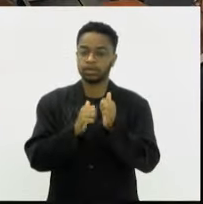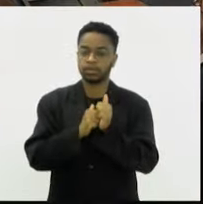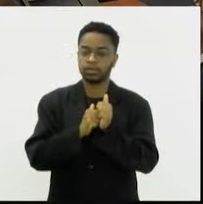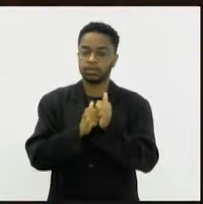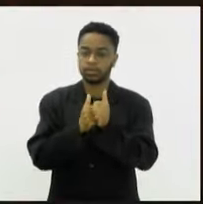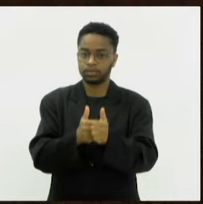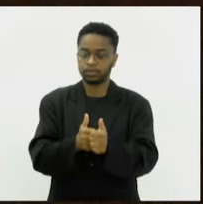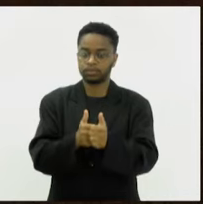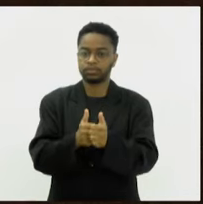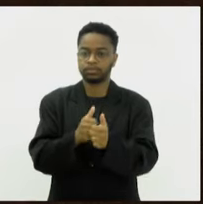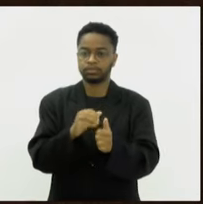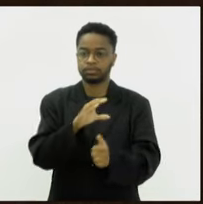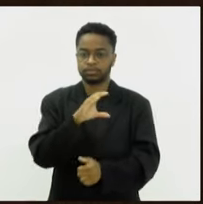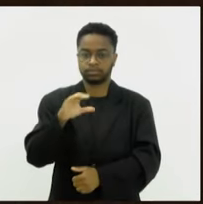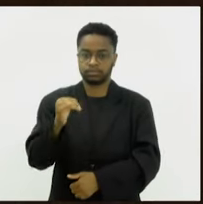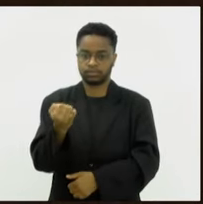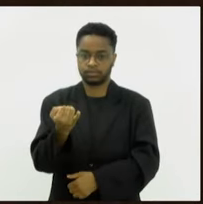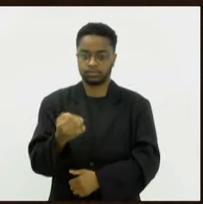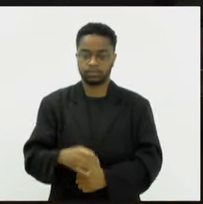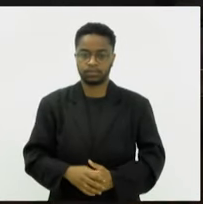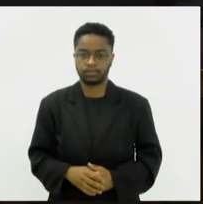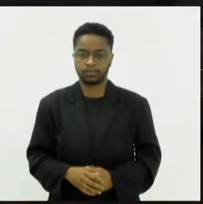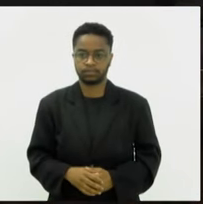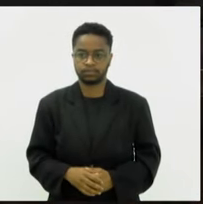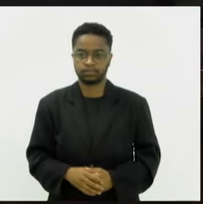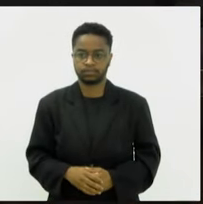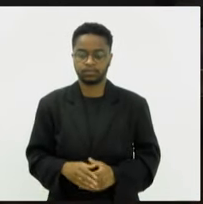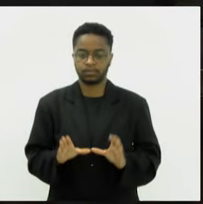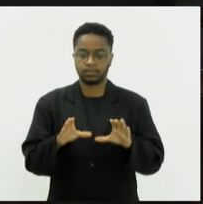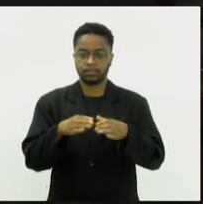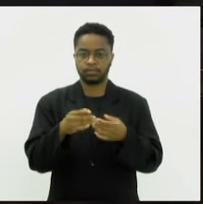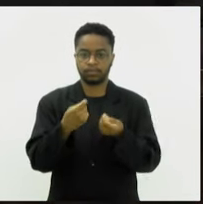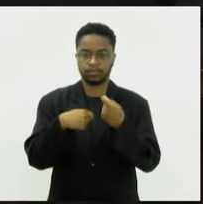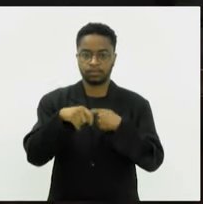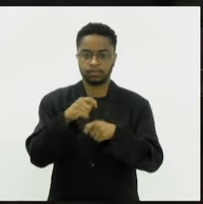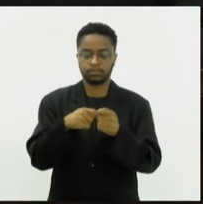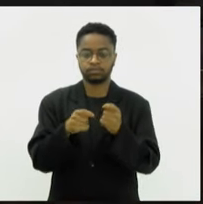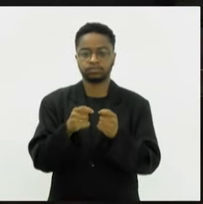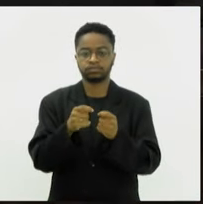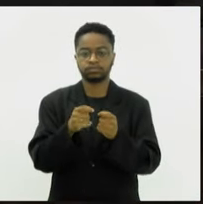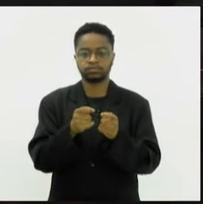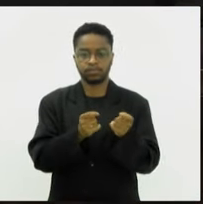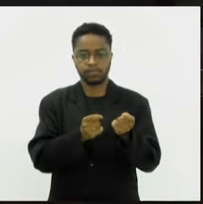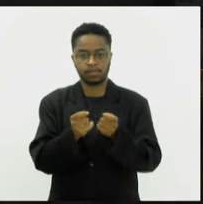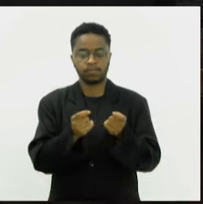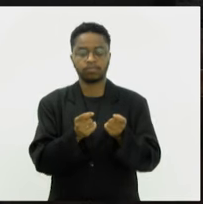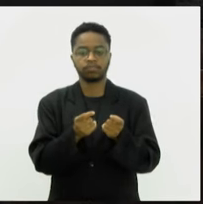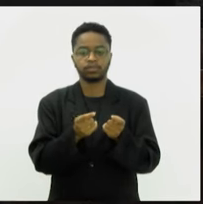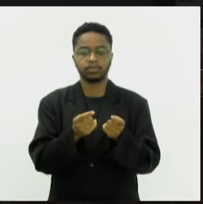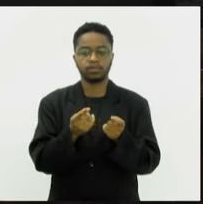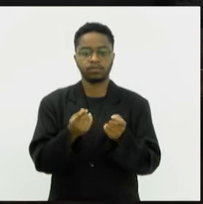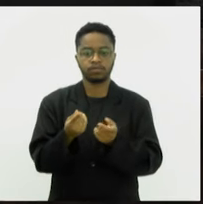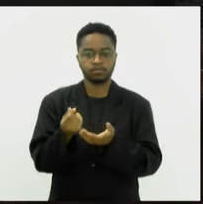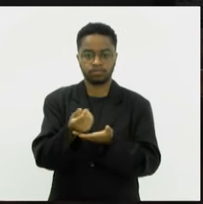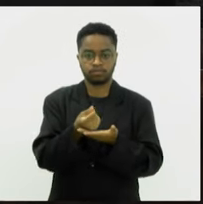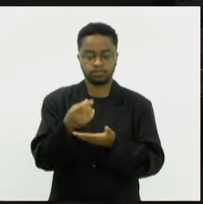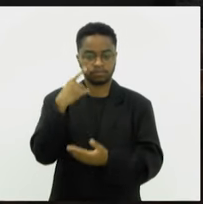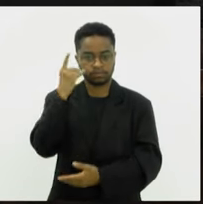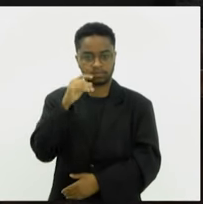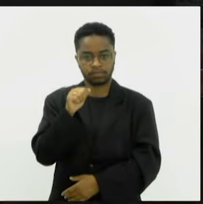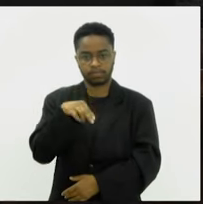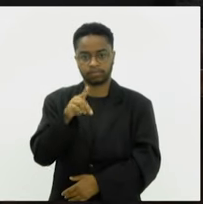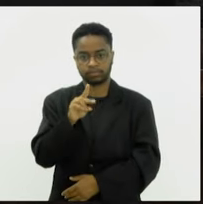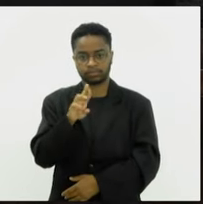Acompanho o parecer da CCJ. Pela Comissão de Orçamento, Finanças, Fiscalização Financeira e Controle, deputado André